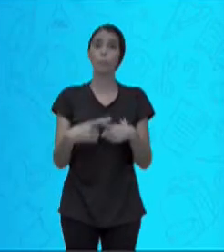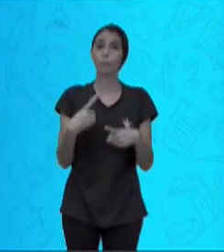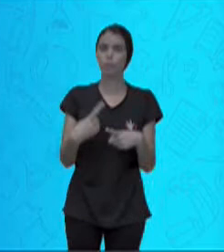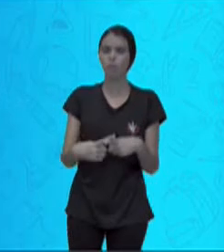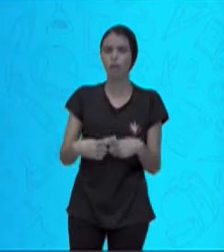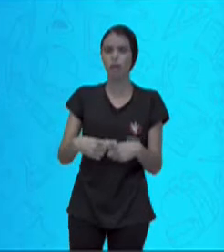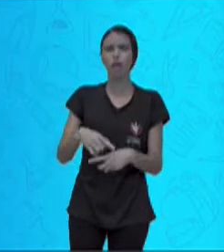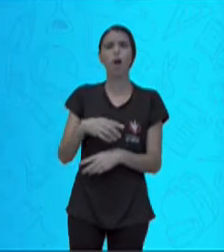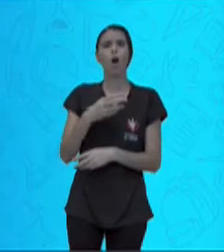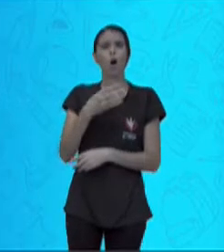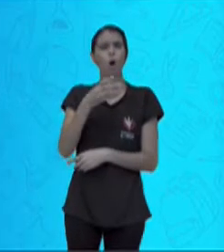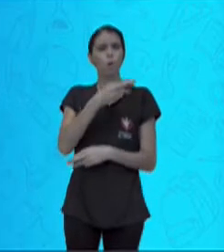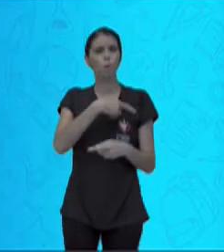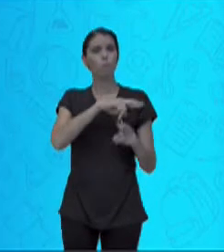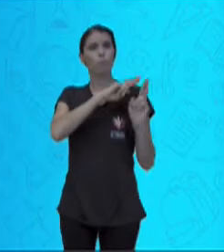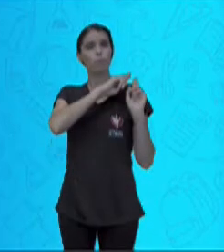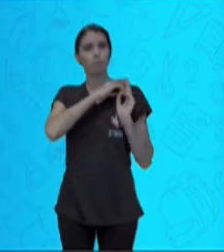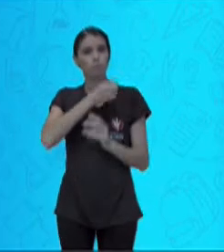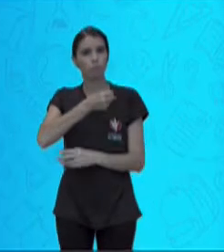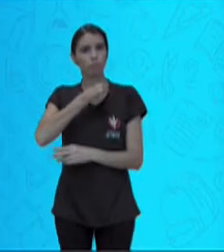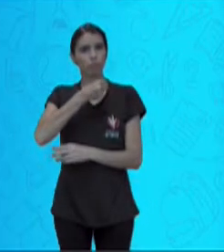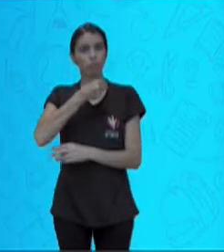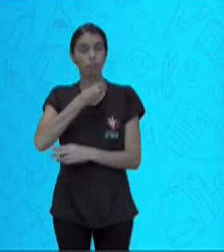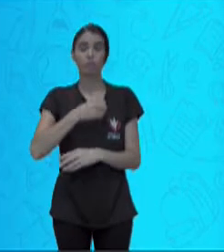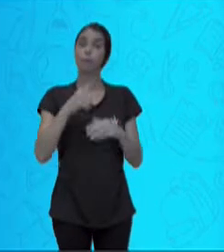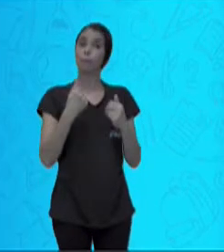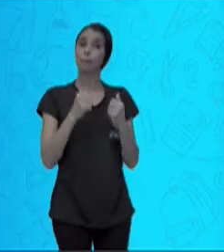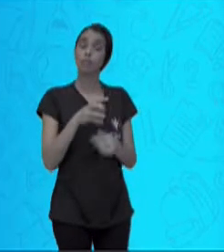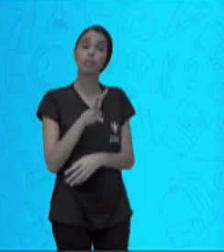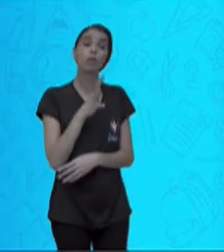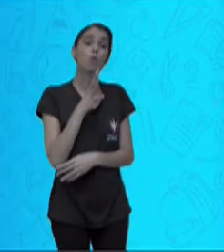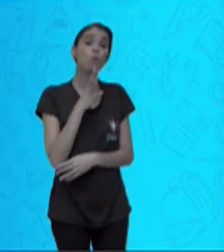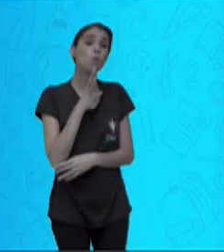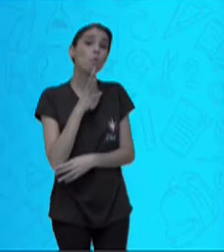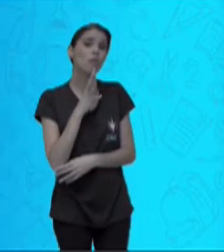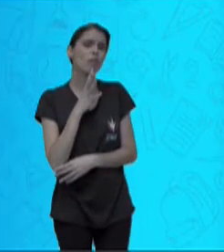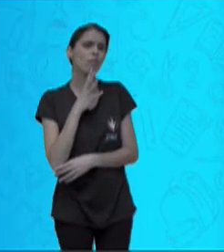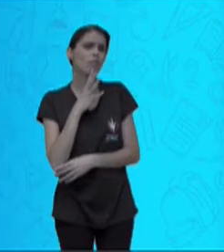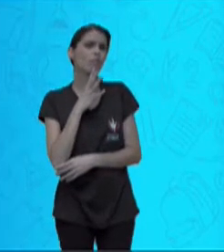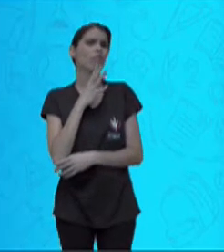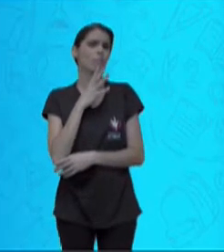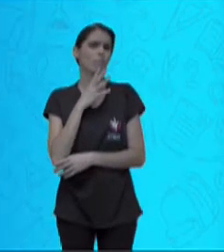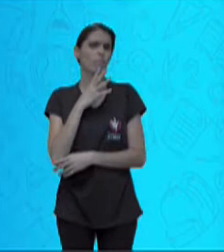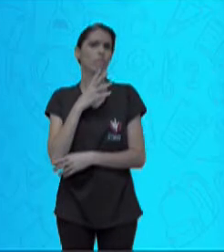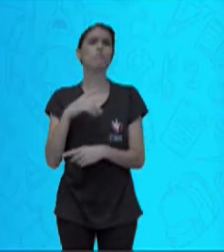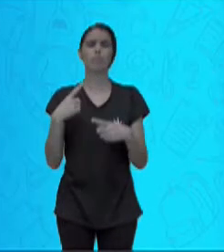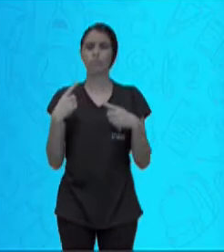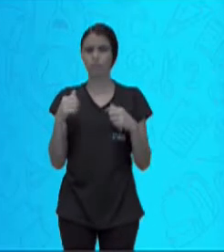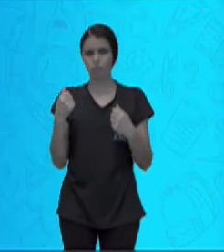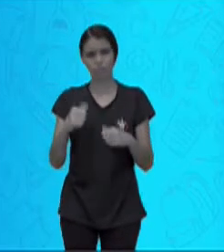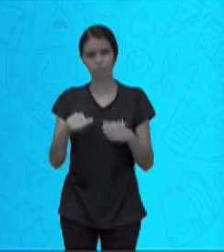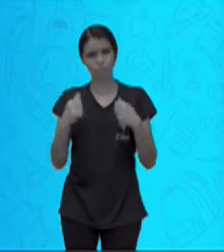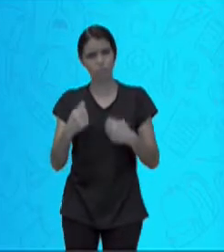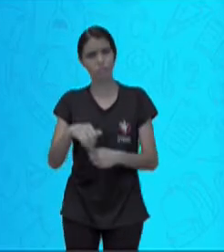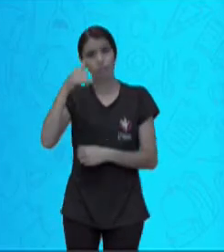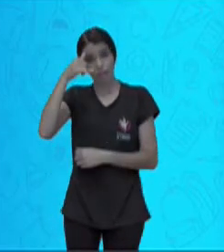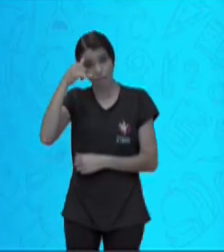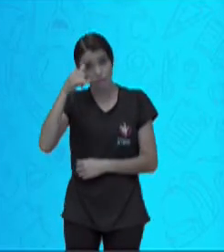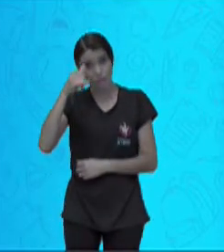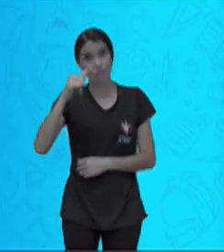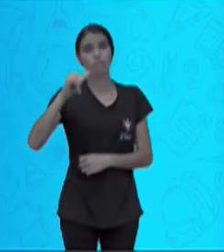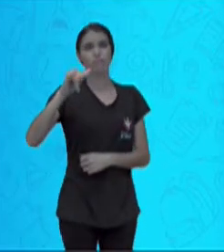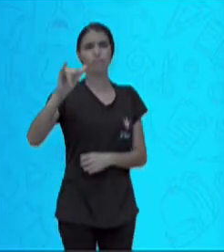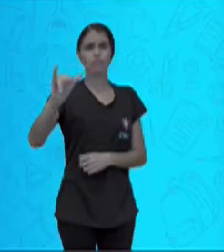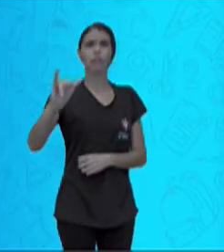o assunto em pauta, de modo a evitar algumas falhas indesejáveis, como